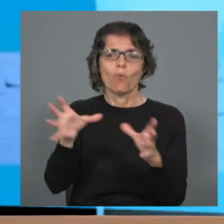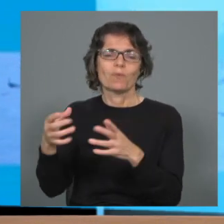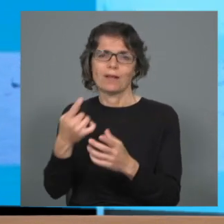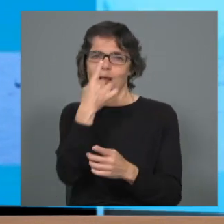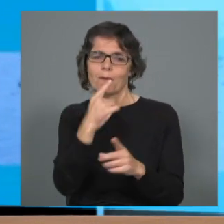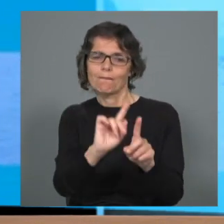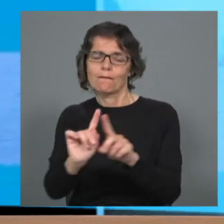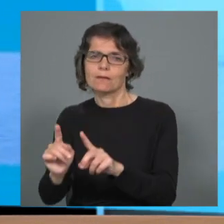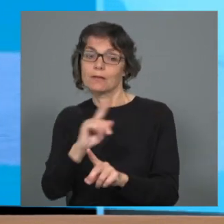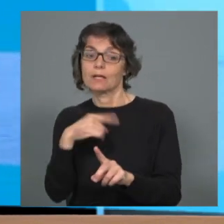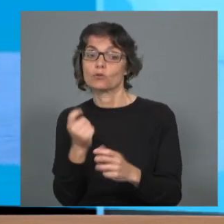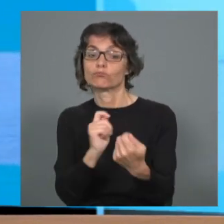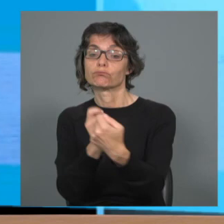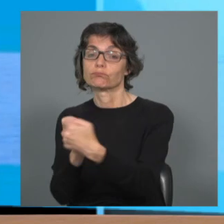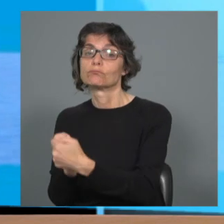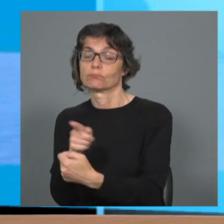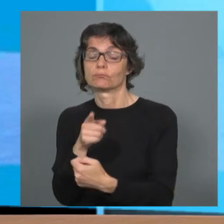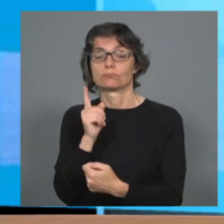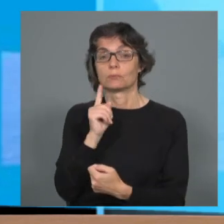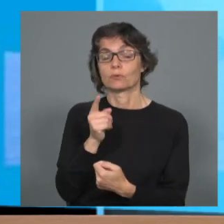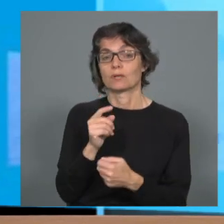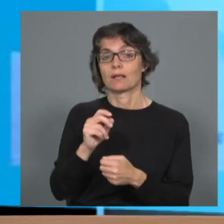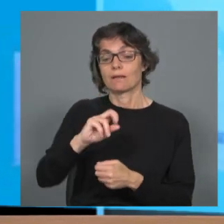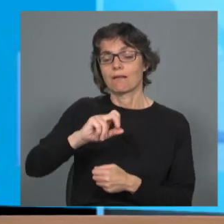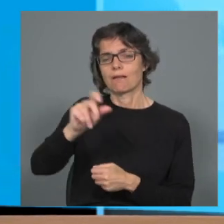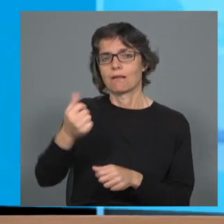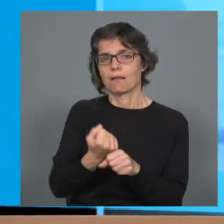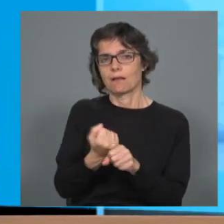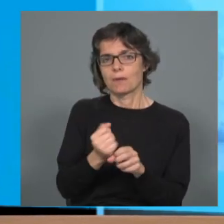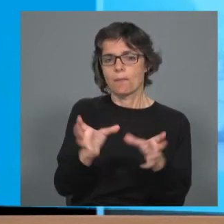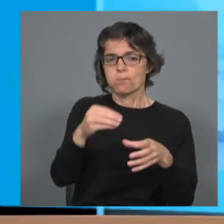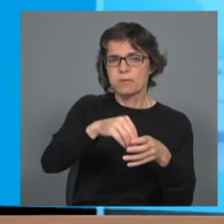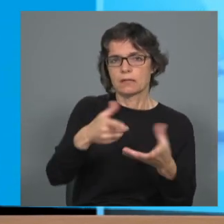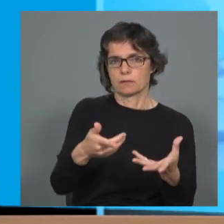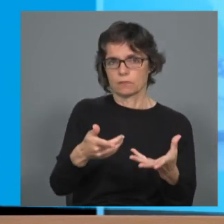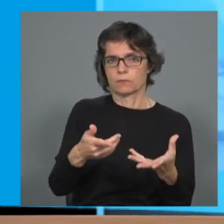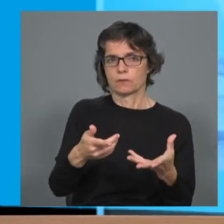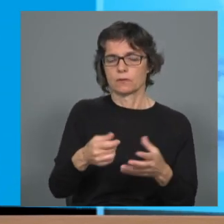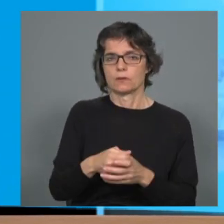portanto, faz muito sentido a ajuda de mãe trabalhar na comunidade,